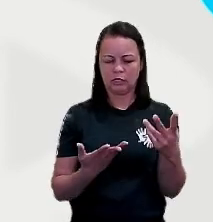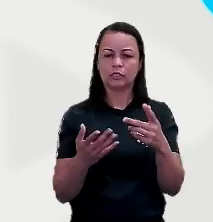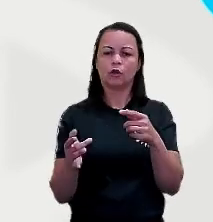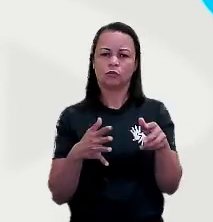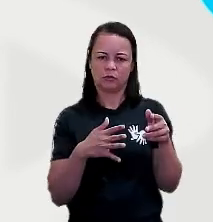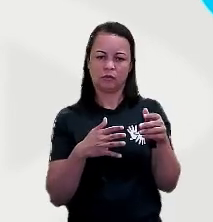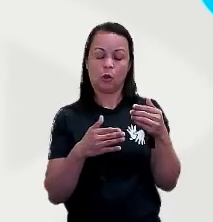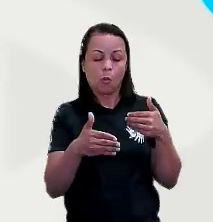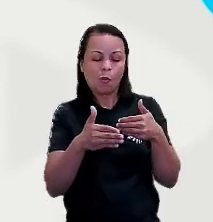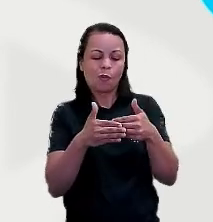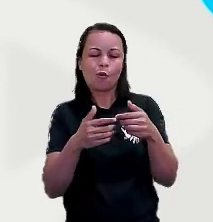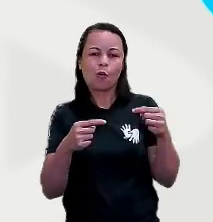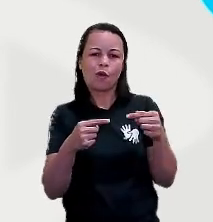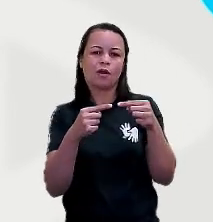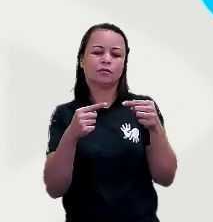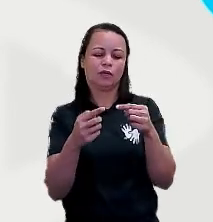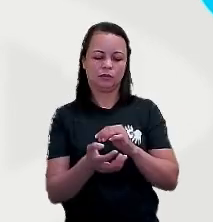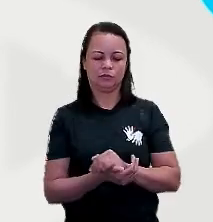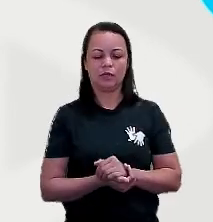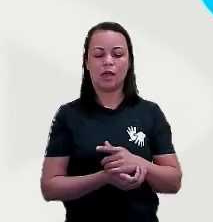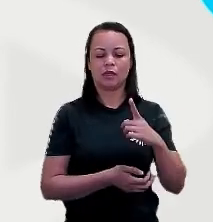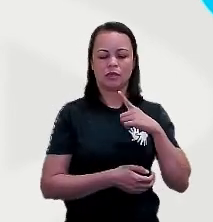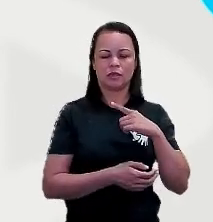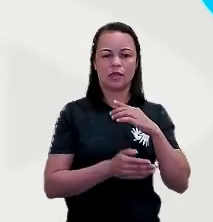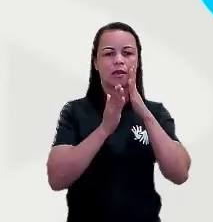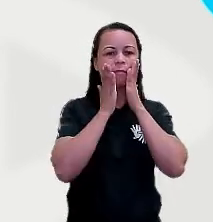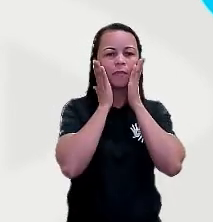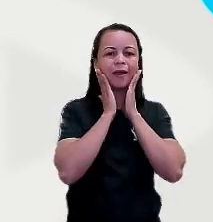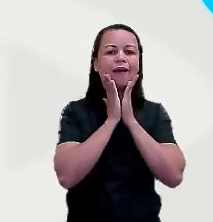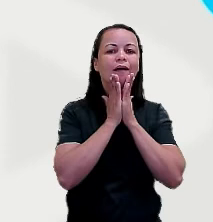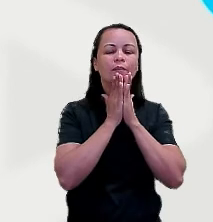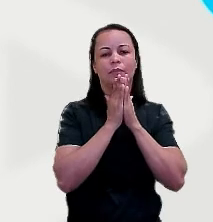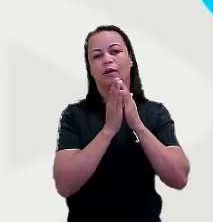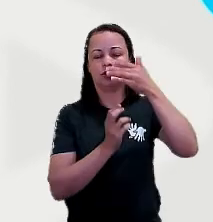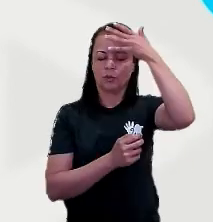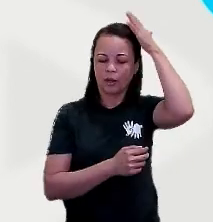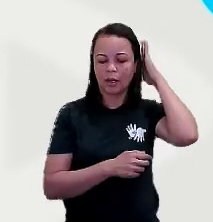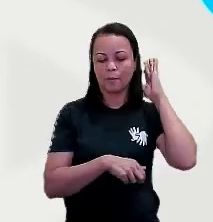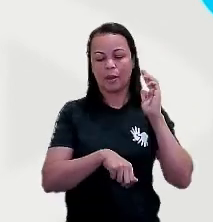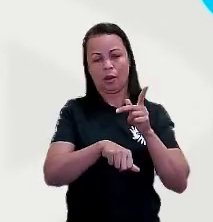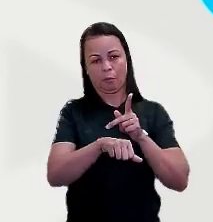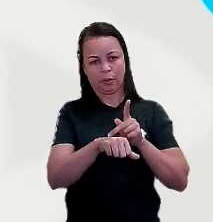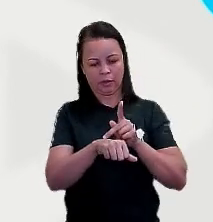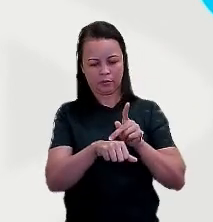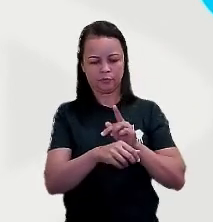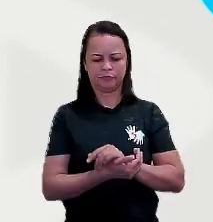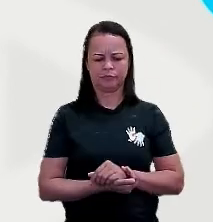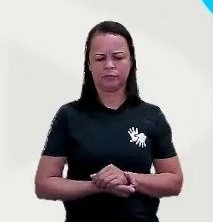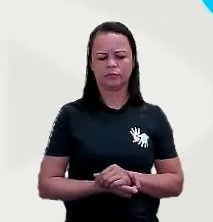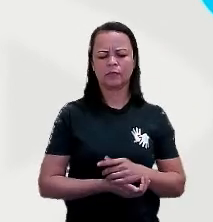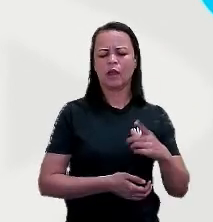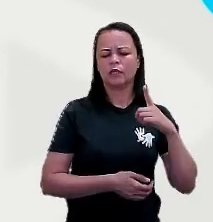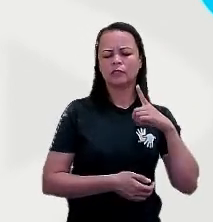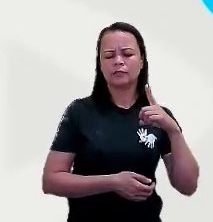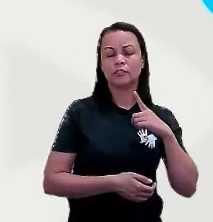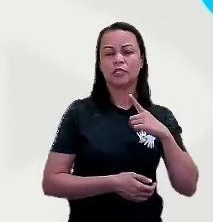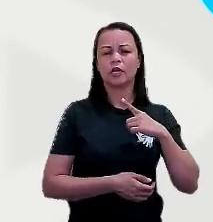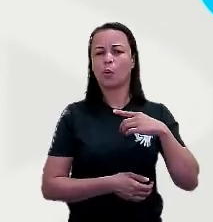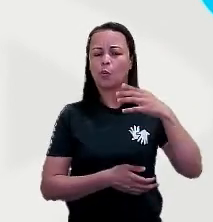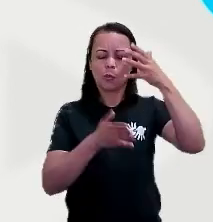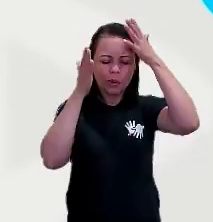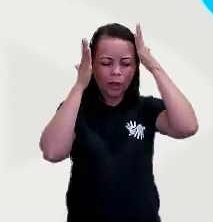Tinha a barba e o cabelo preto. Na letra B, tinha o cabelo e a barba.